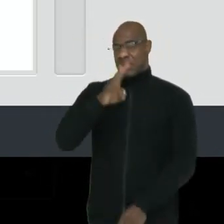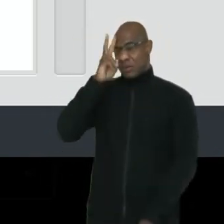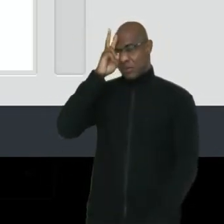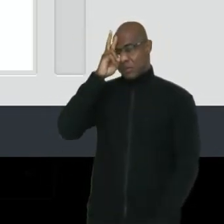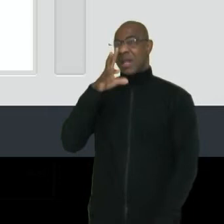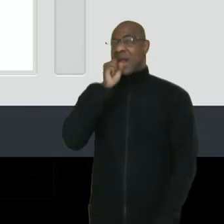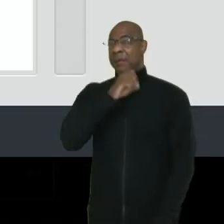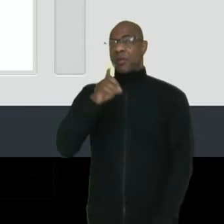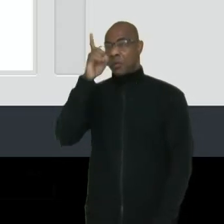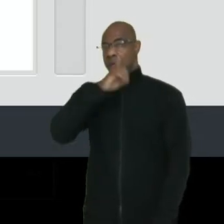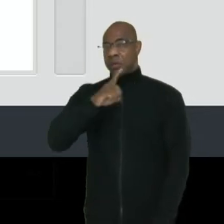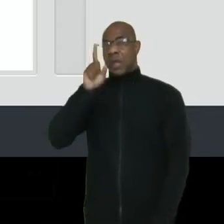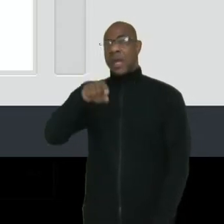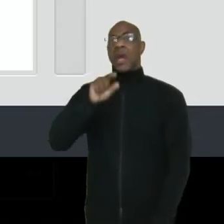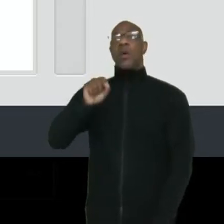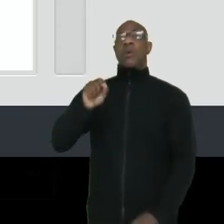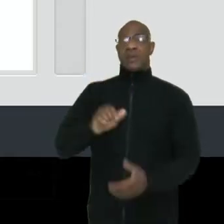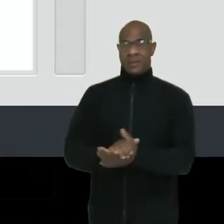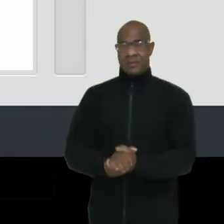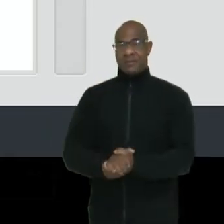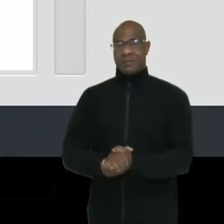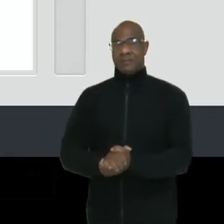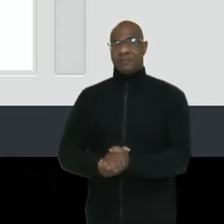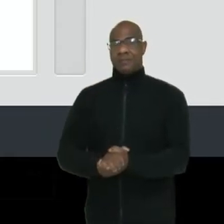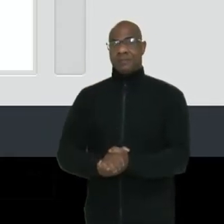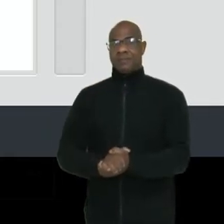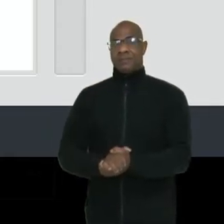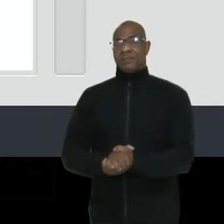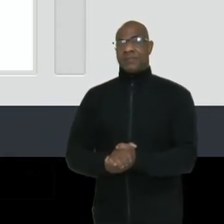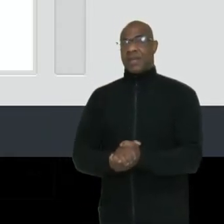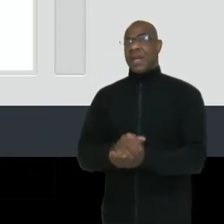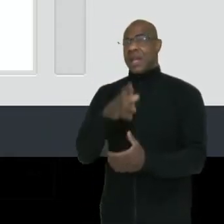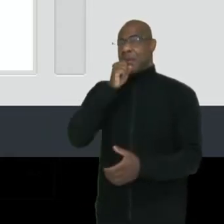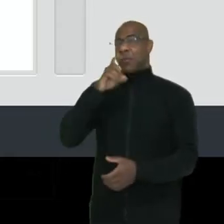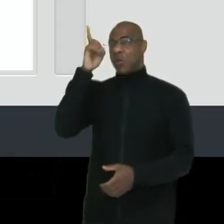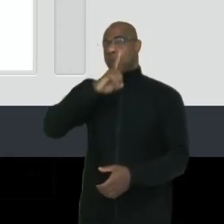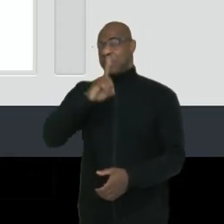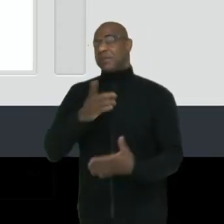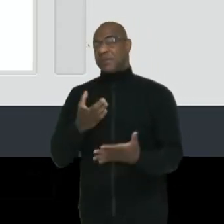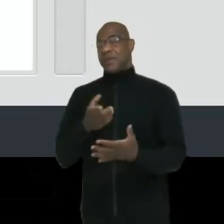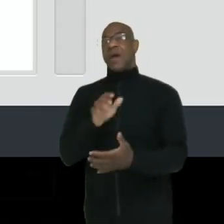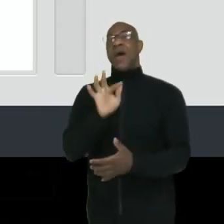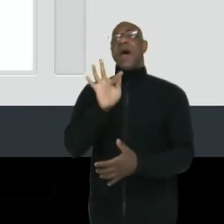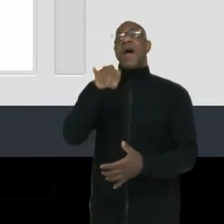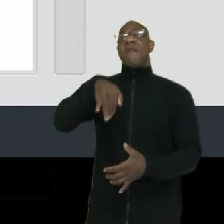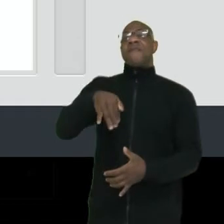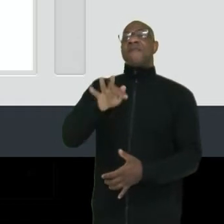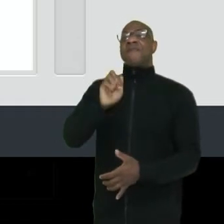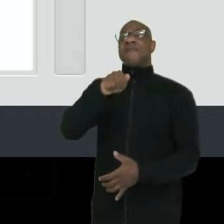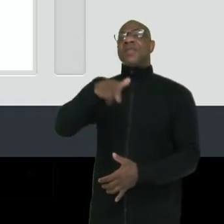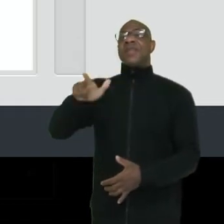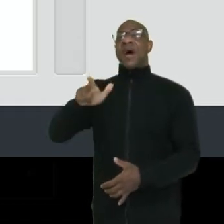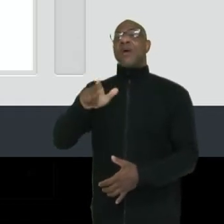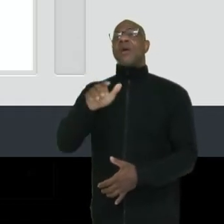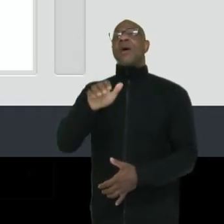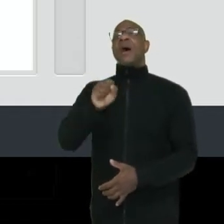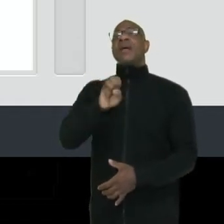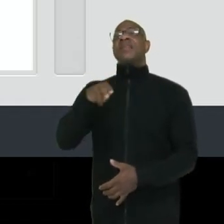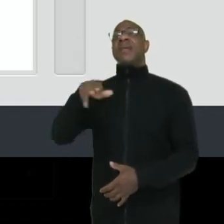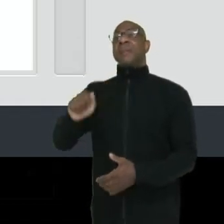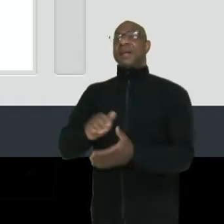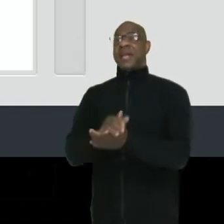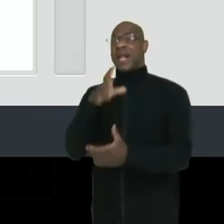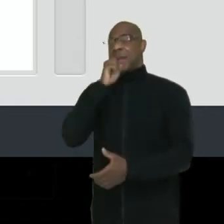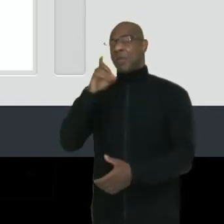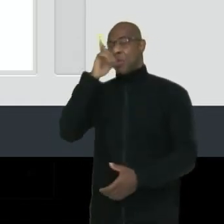Sábado e domingo são weekend. Weekend quer dizer final de semana. Então, nós temos um weekday, são os dias da semana,